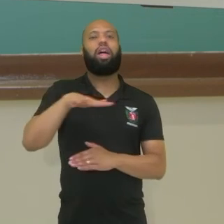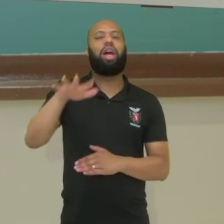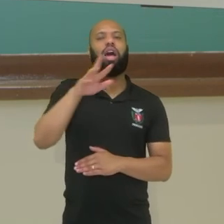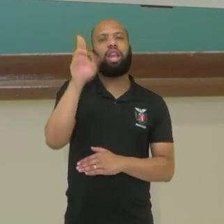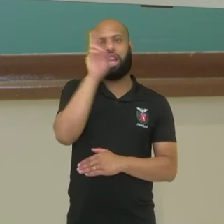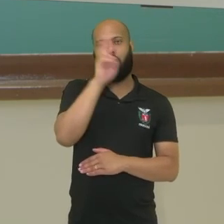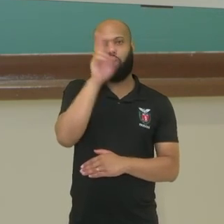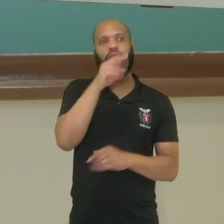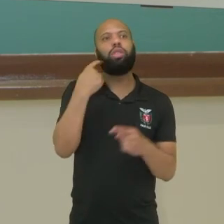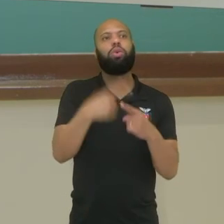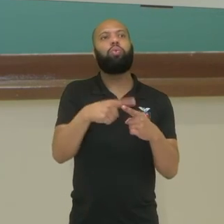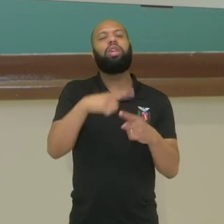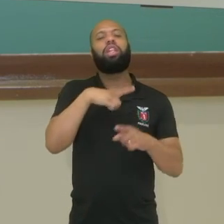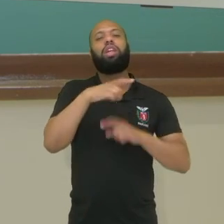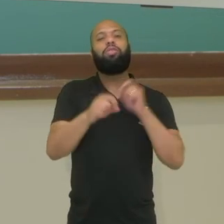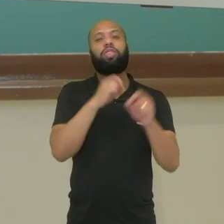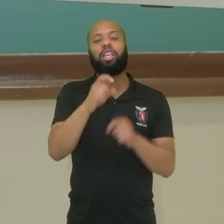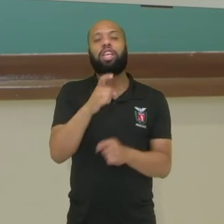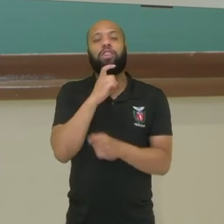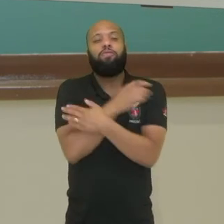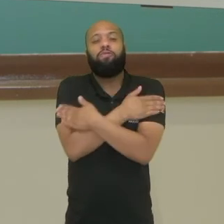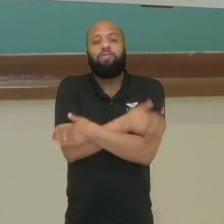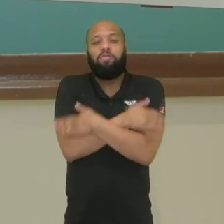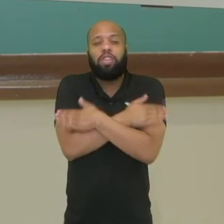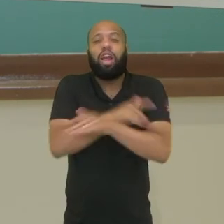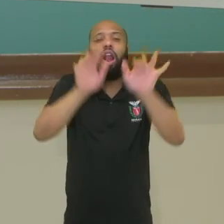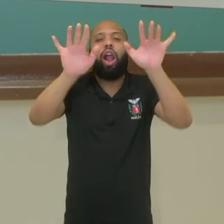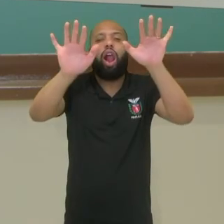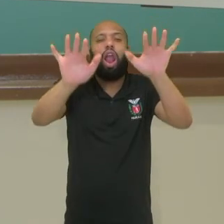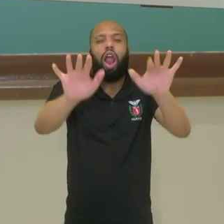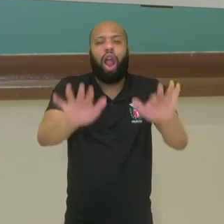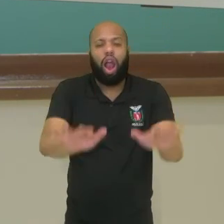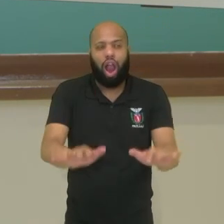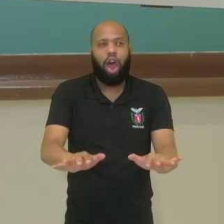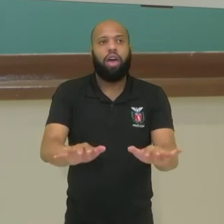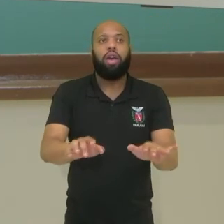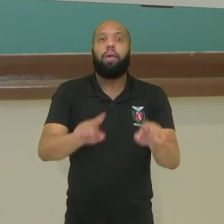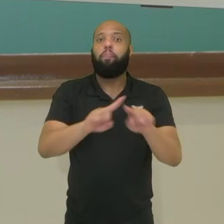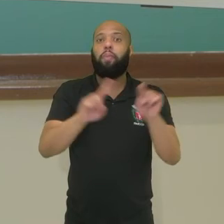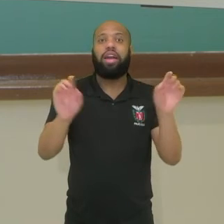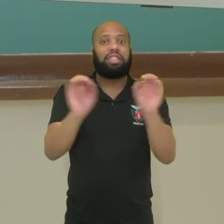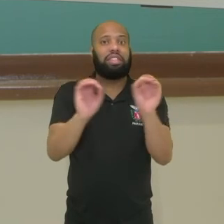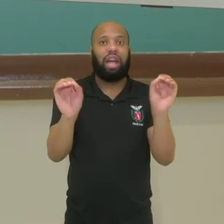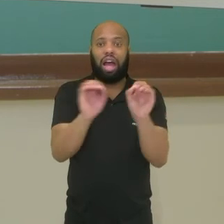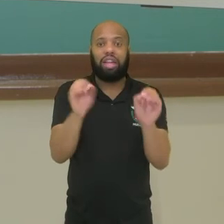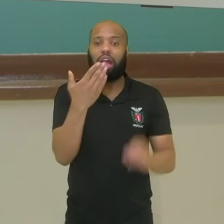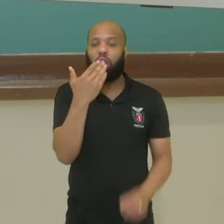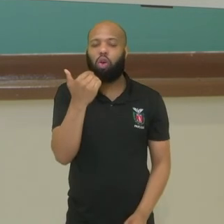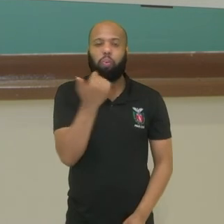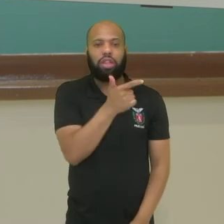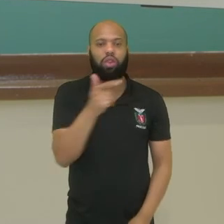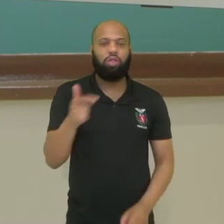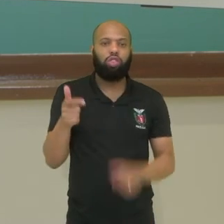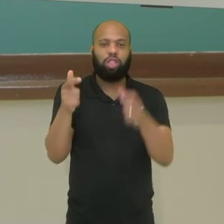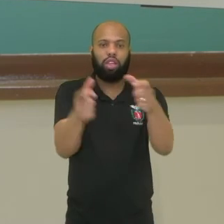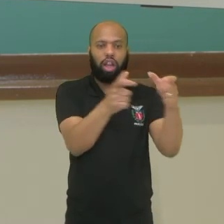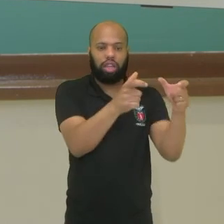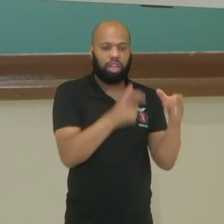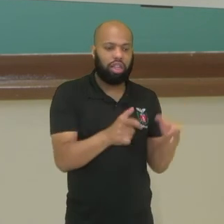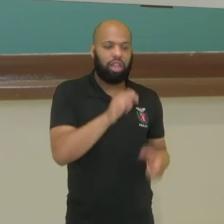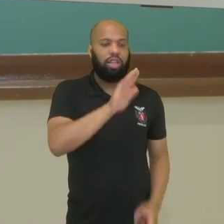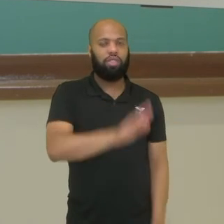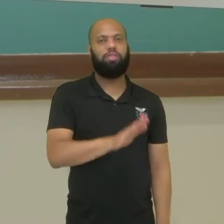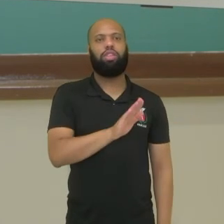tiveram que enfrentar o rigoroso inverno russo sem que houvesse alimentos, sem que houvesse um local para que pudessem